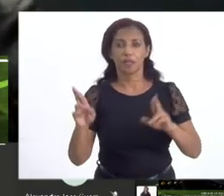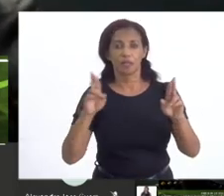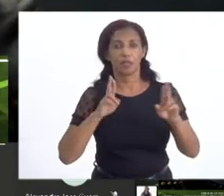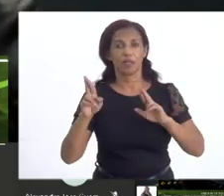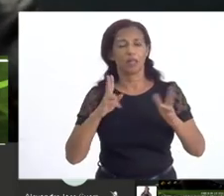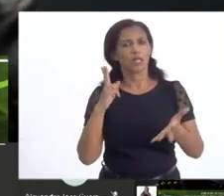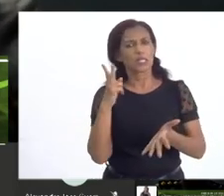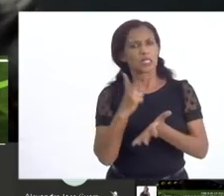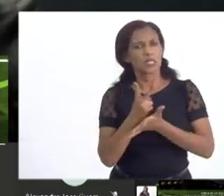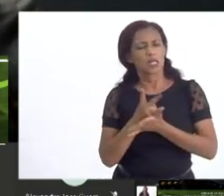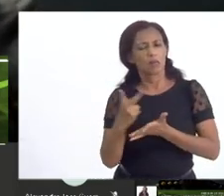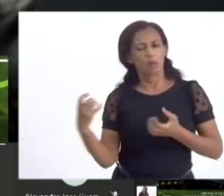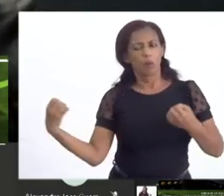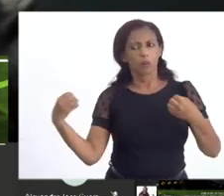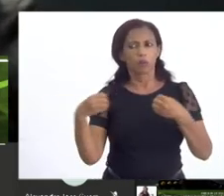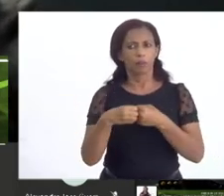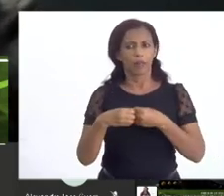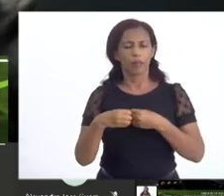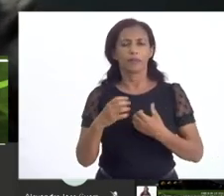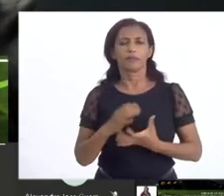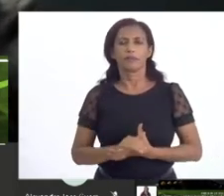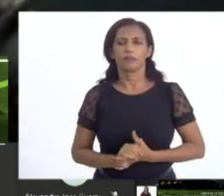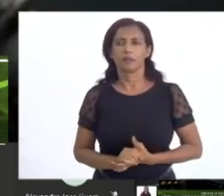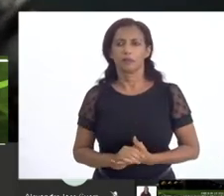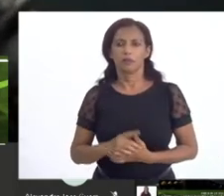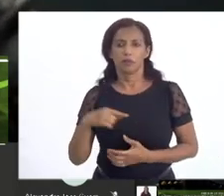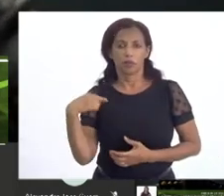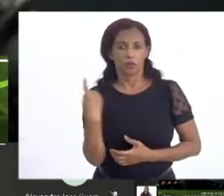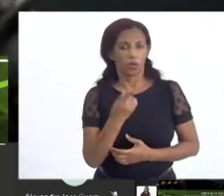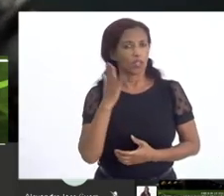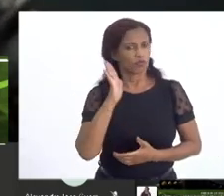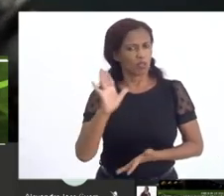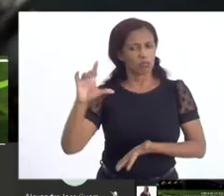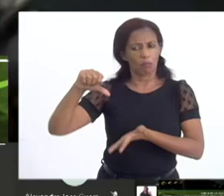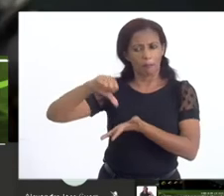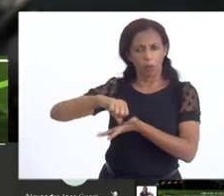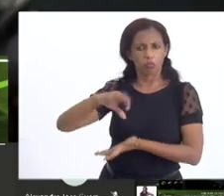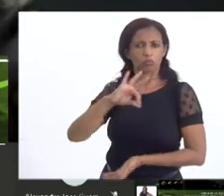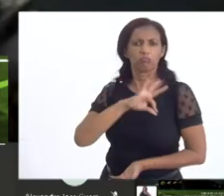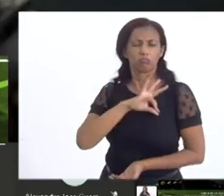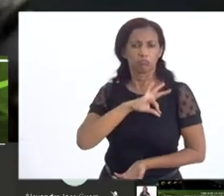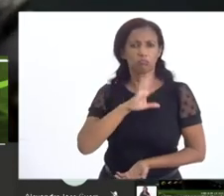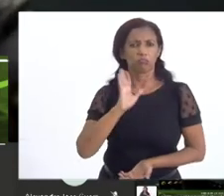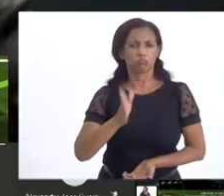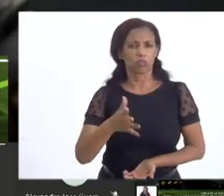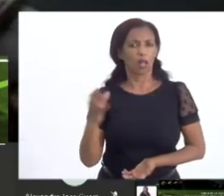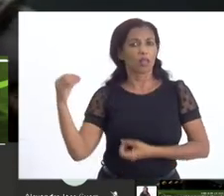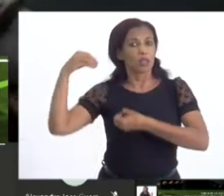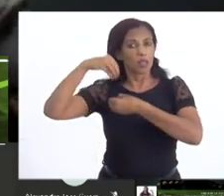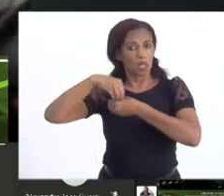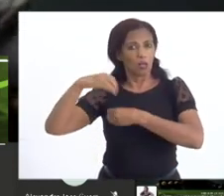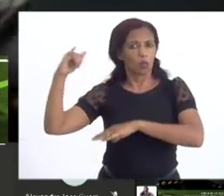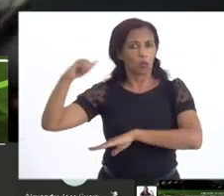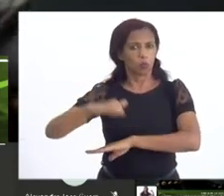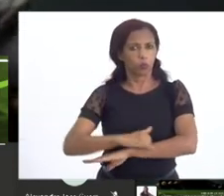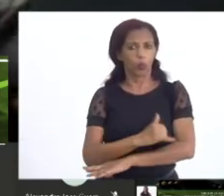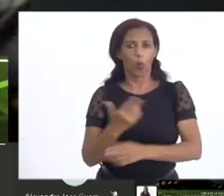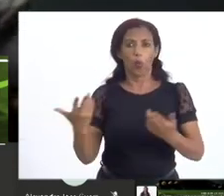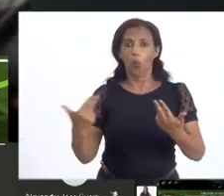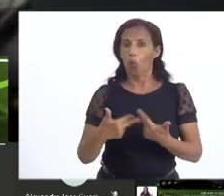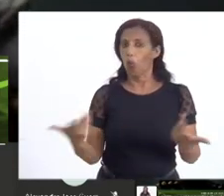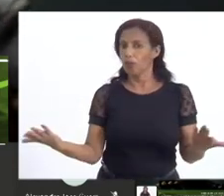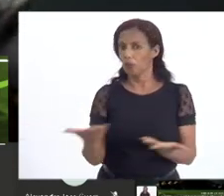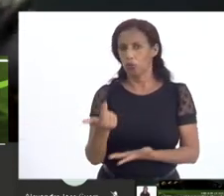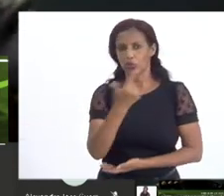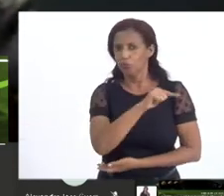ela sempre foi muito próxima, né? Nós já tivemos postos de policiamento nos aeroportos, coisas que hoje em dia nós